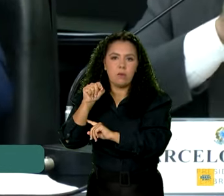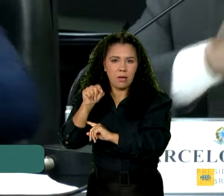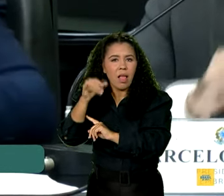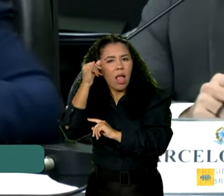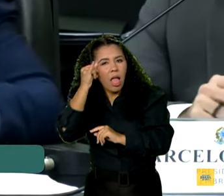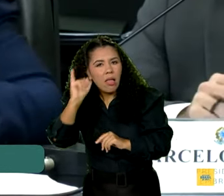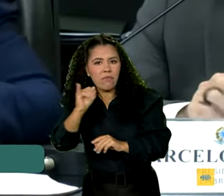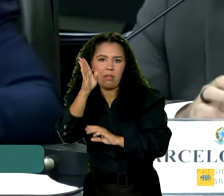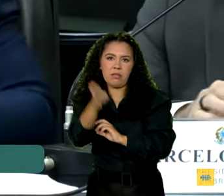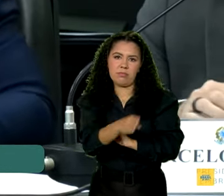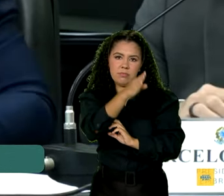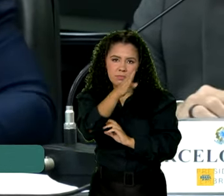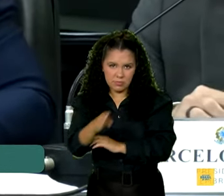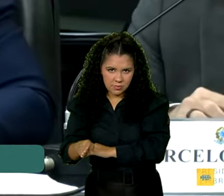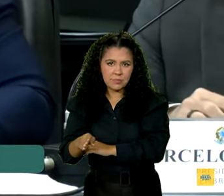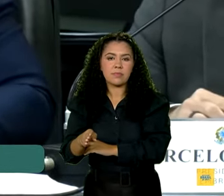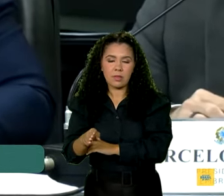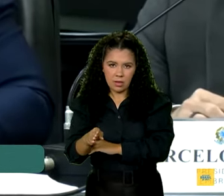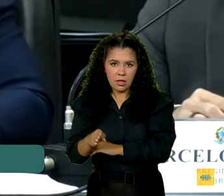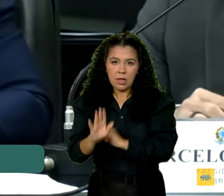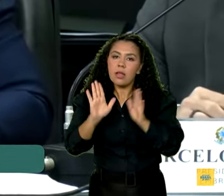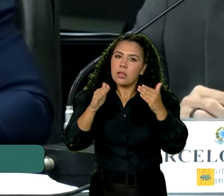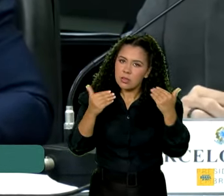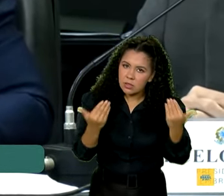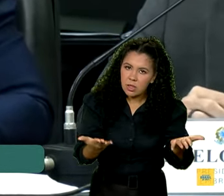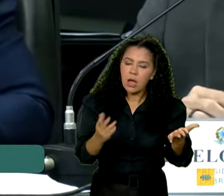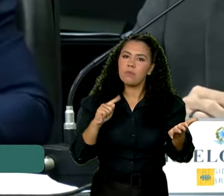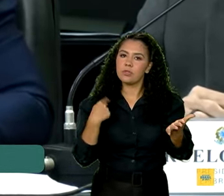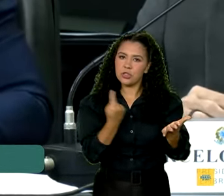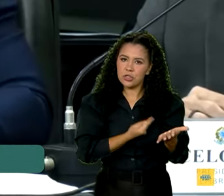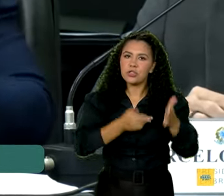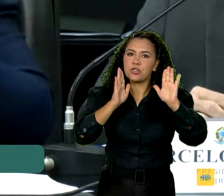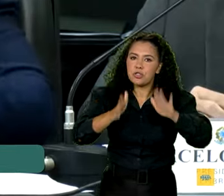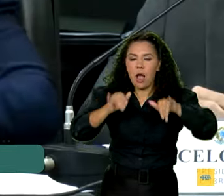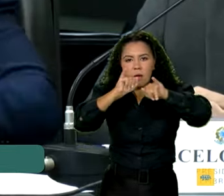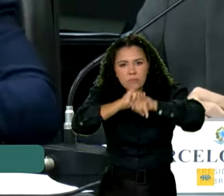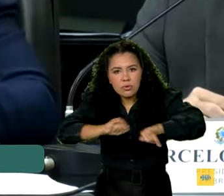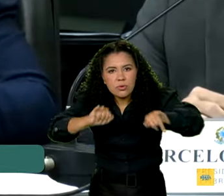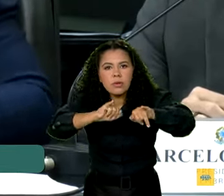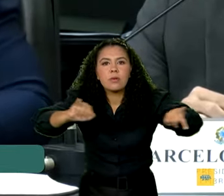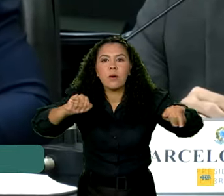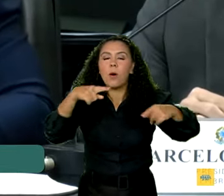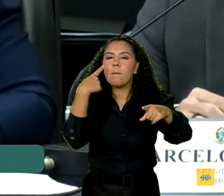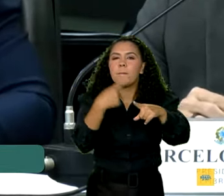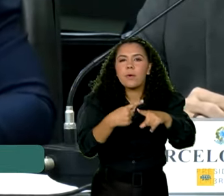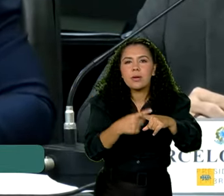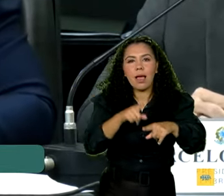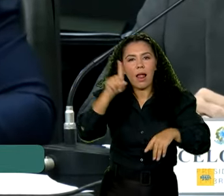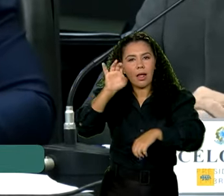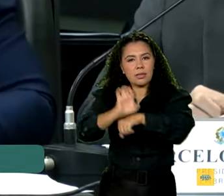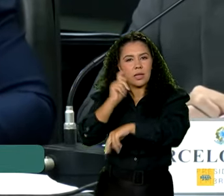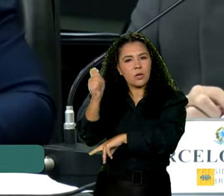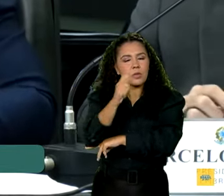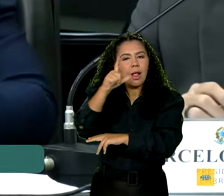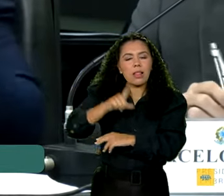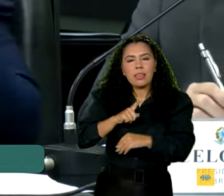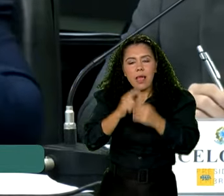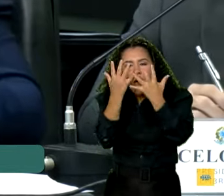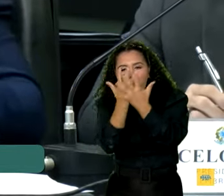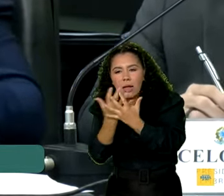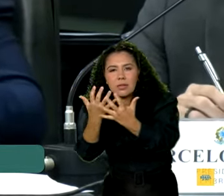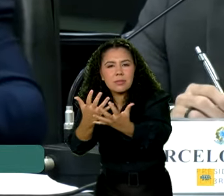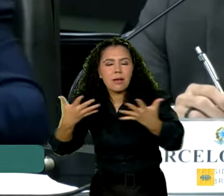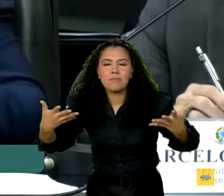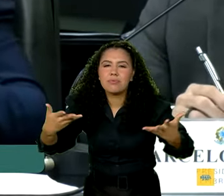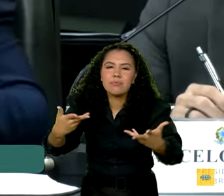como alternativa ao cancelamento. Então, nós estamos divulgando os atrativos do Rio Grande do Sul, nós estamos divulgando as